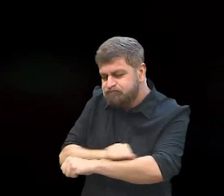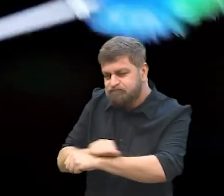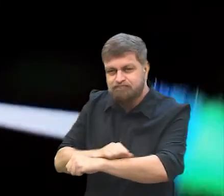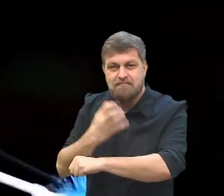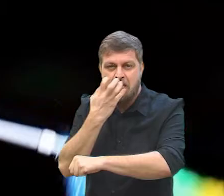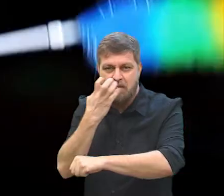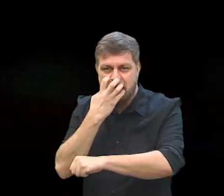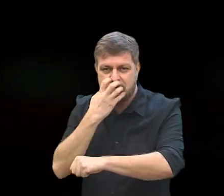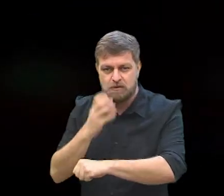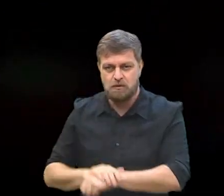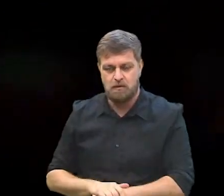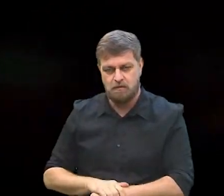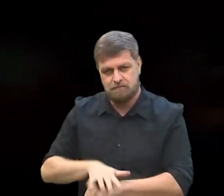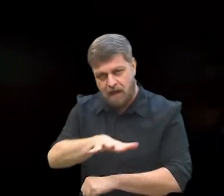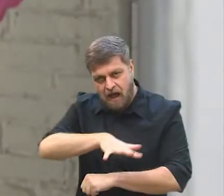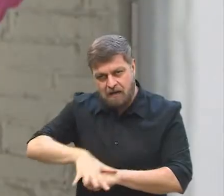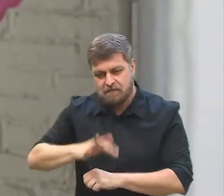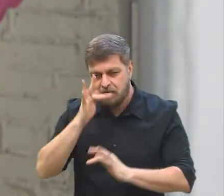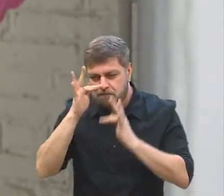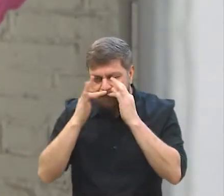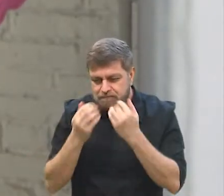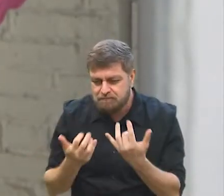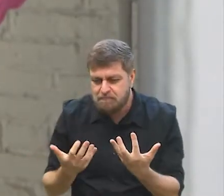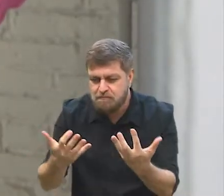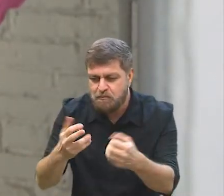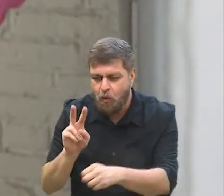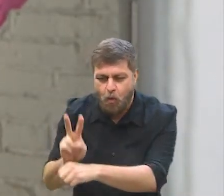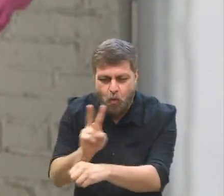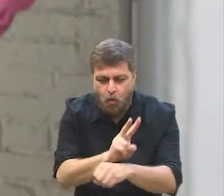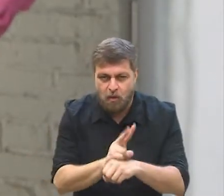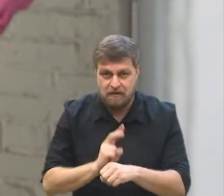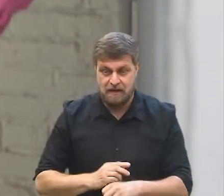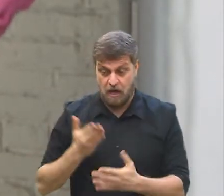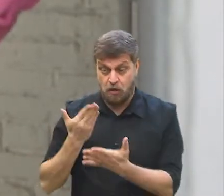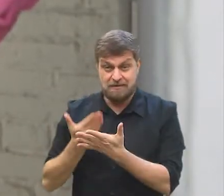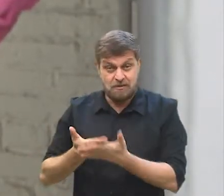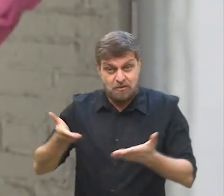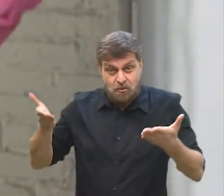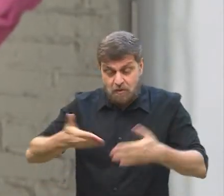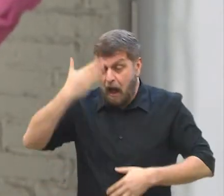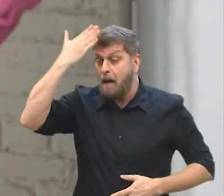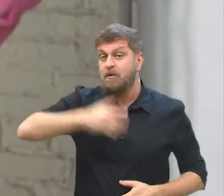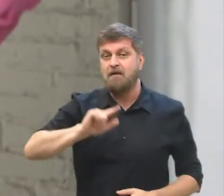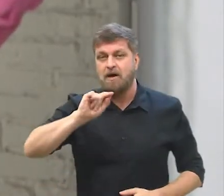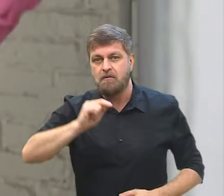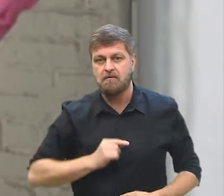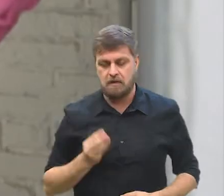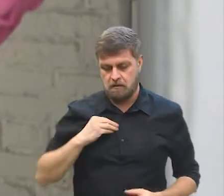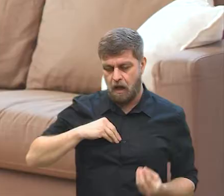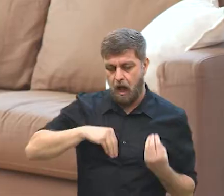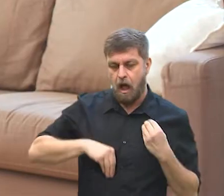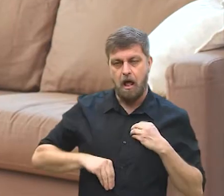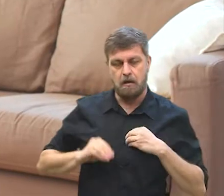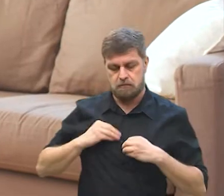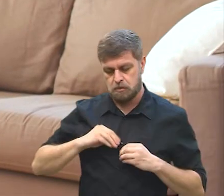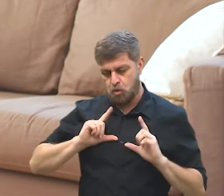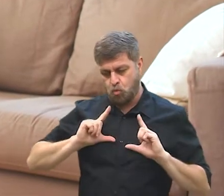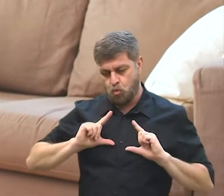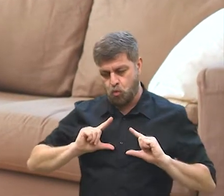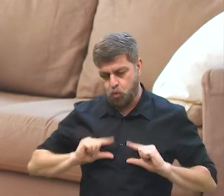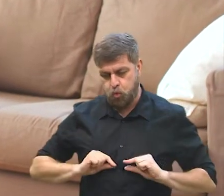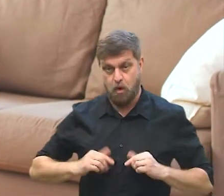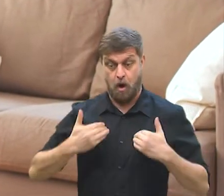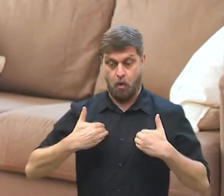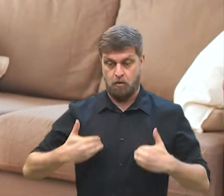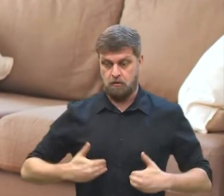melhores coisas para a saúde do ser humano. Os grandes estudos hoje provam que a depressão diminui, a condição